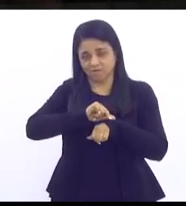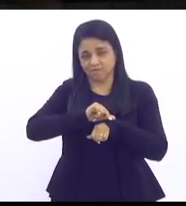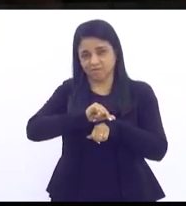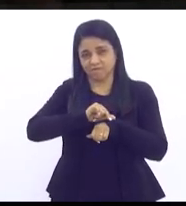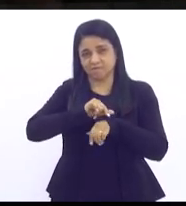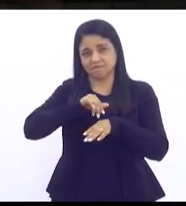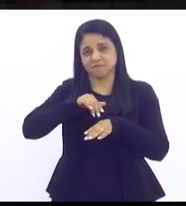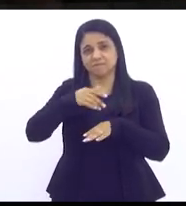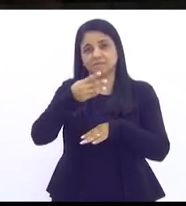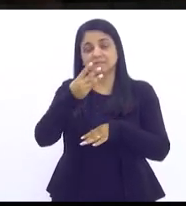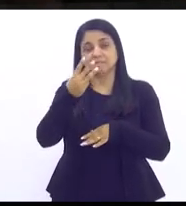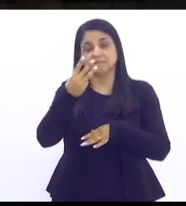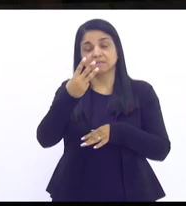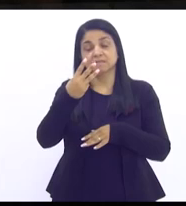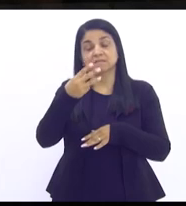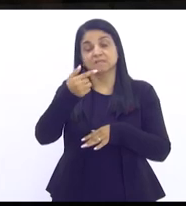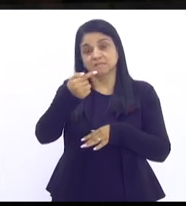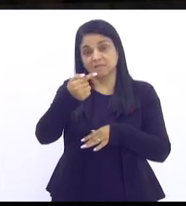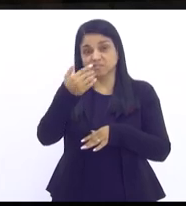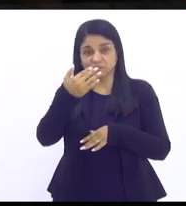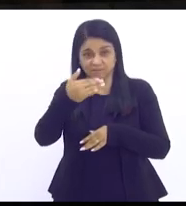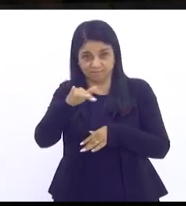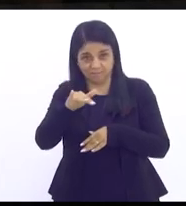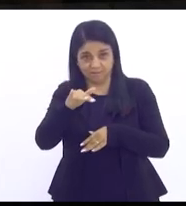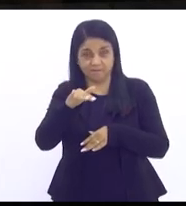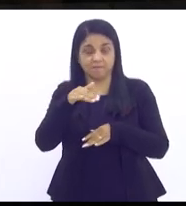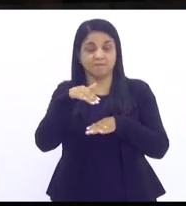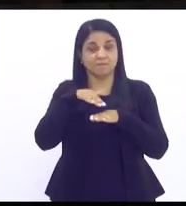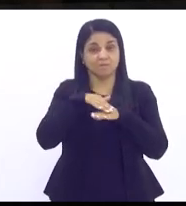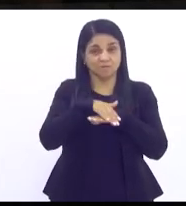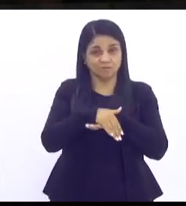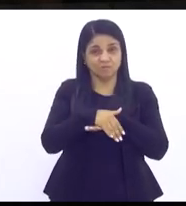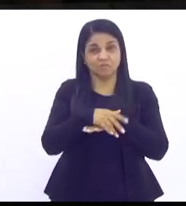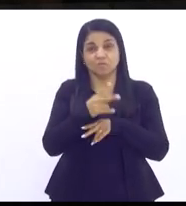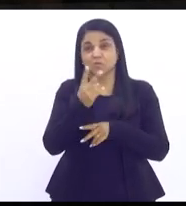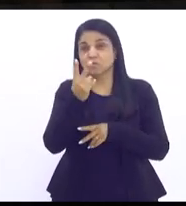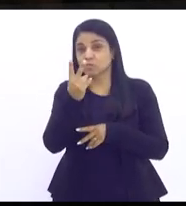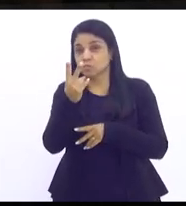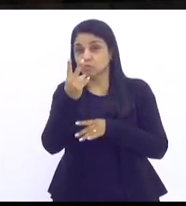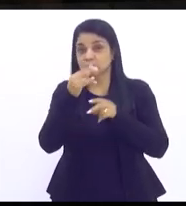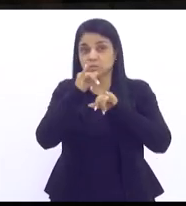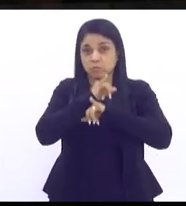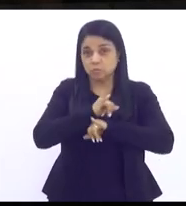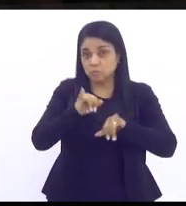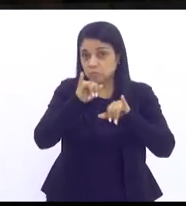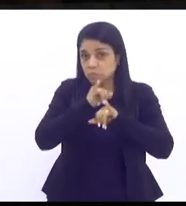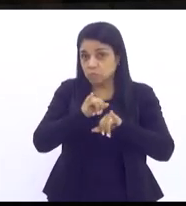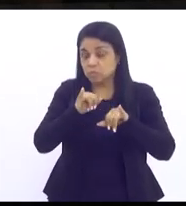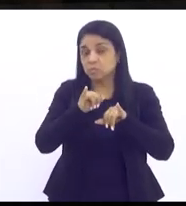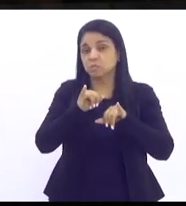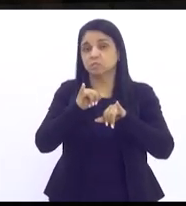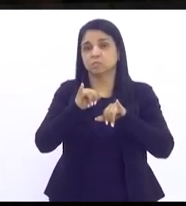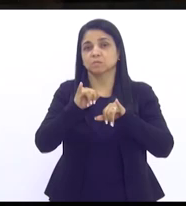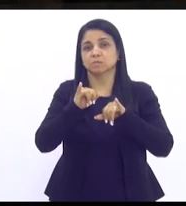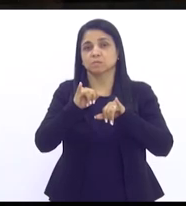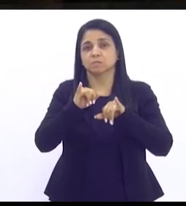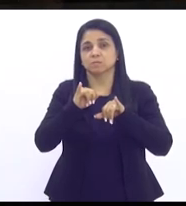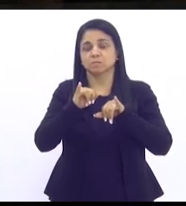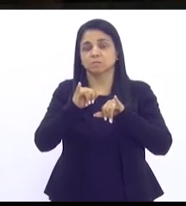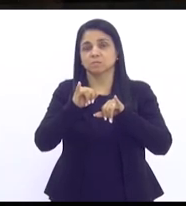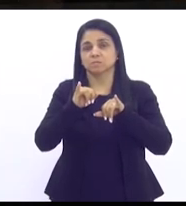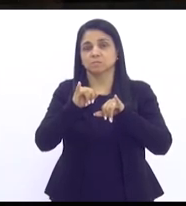19h30, duas notícias tomaram conta da nossa